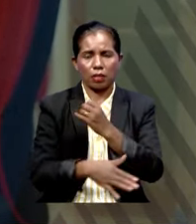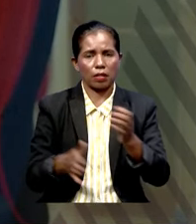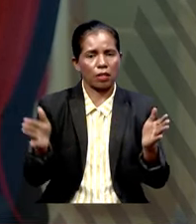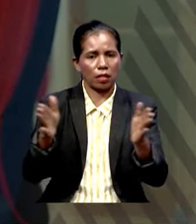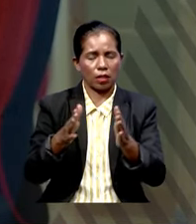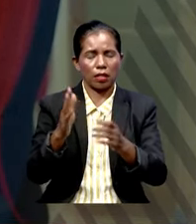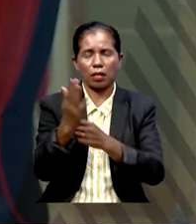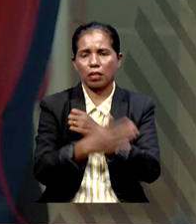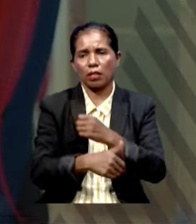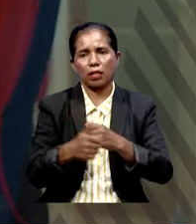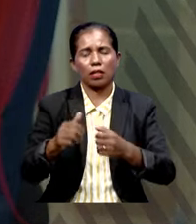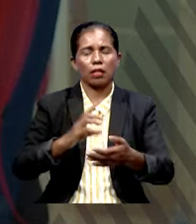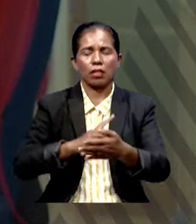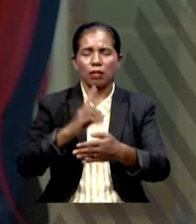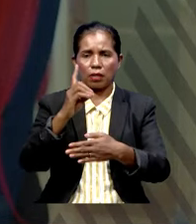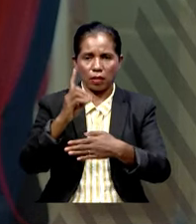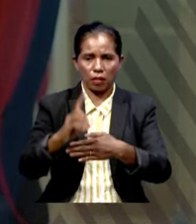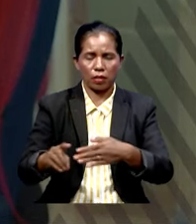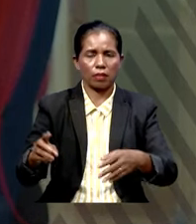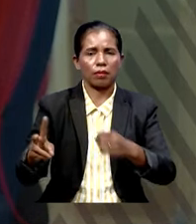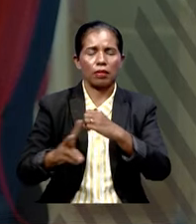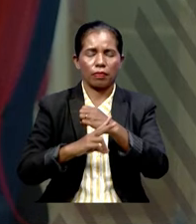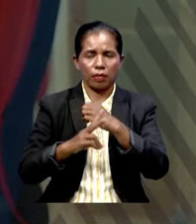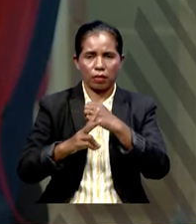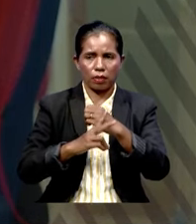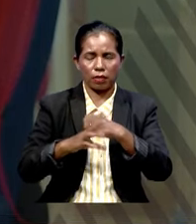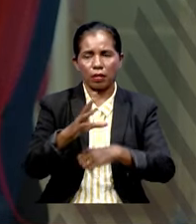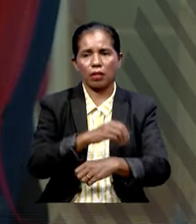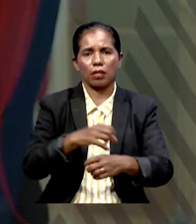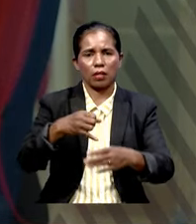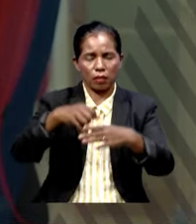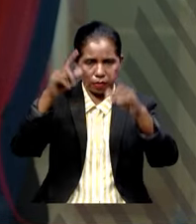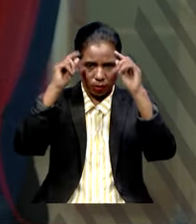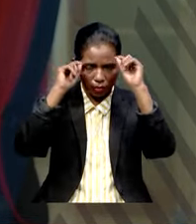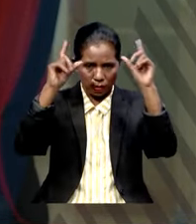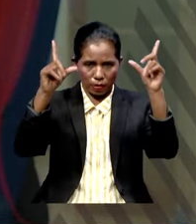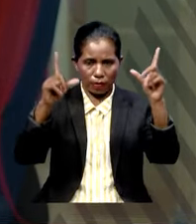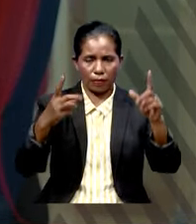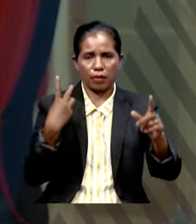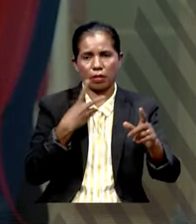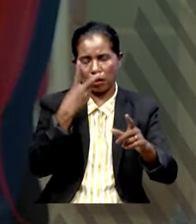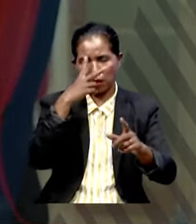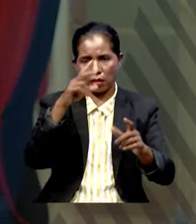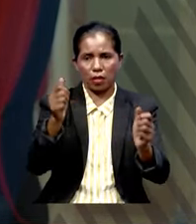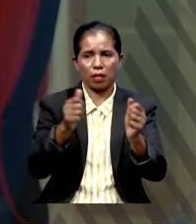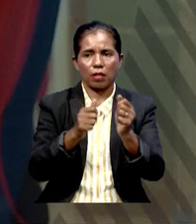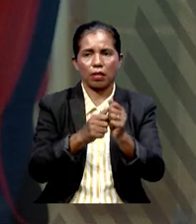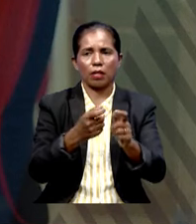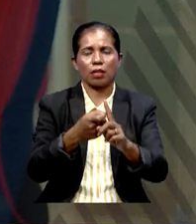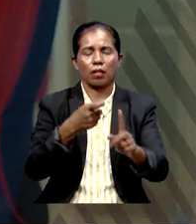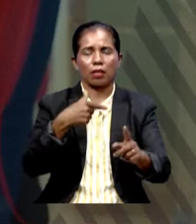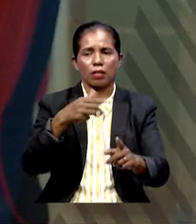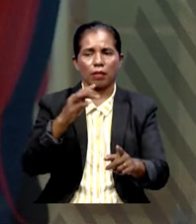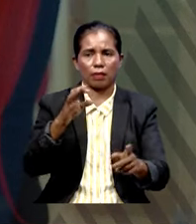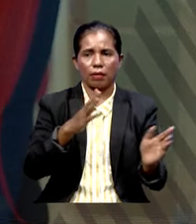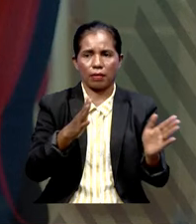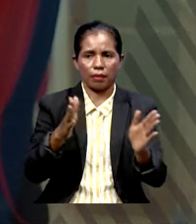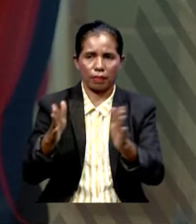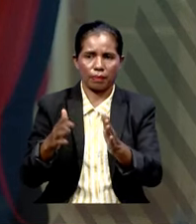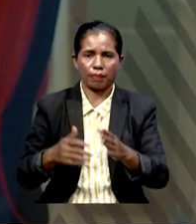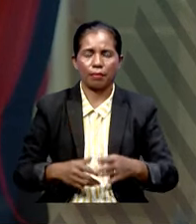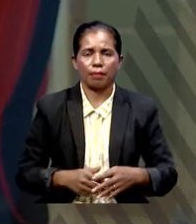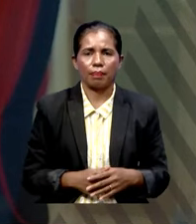sira ne bese desenvolve hela, sai vítima incluímos Timor-Leste. Tu irmã acompanha a reportagem ne bexia mini